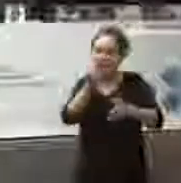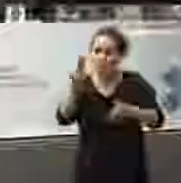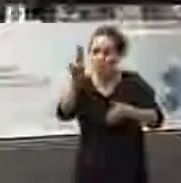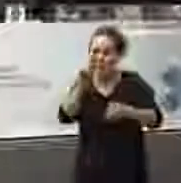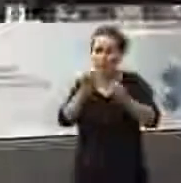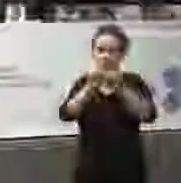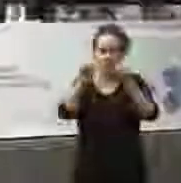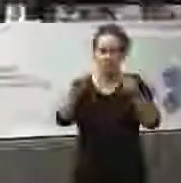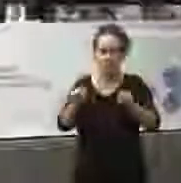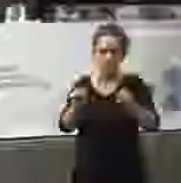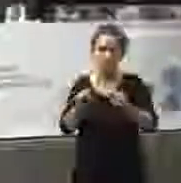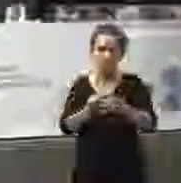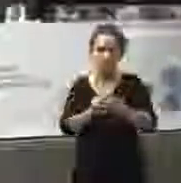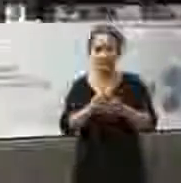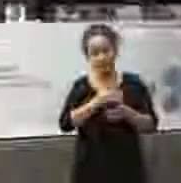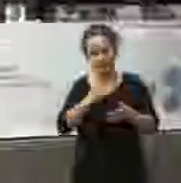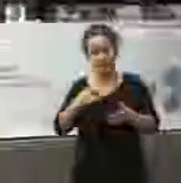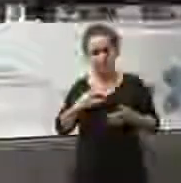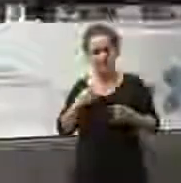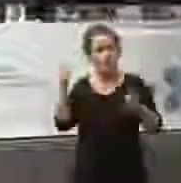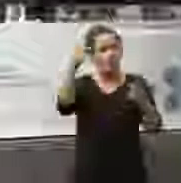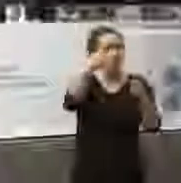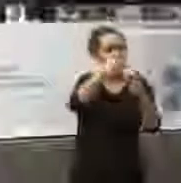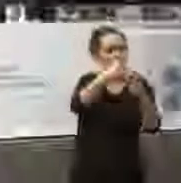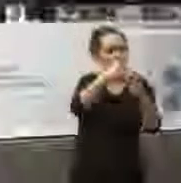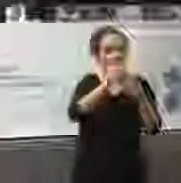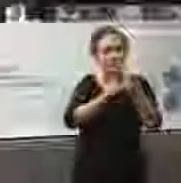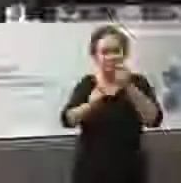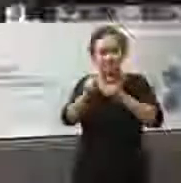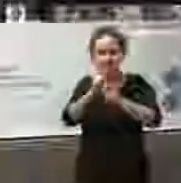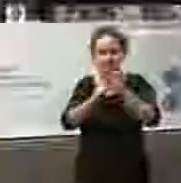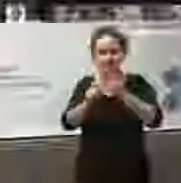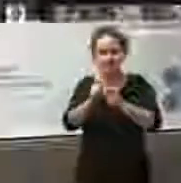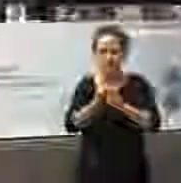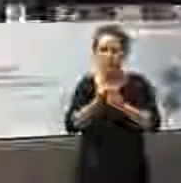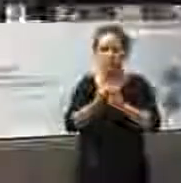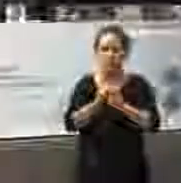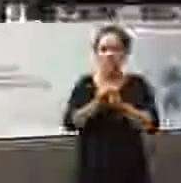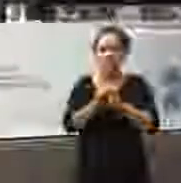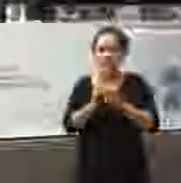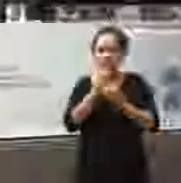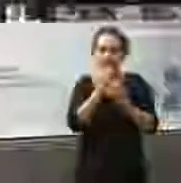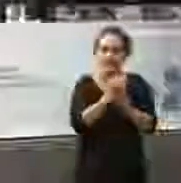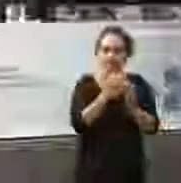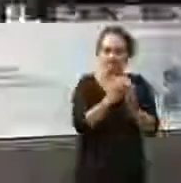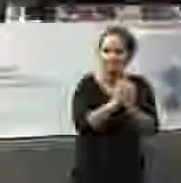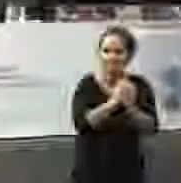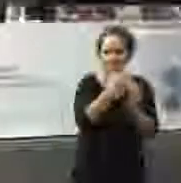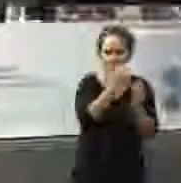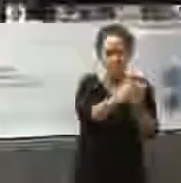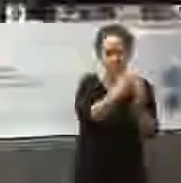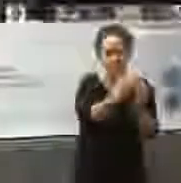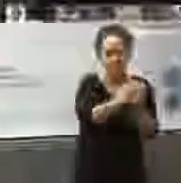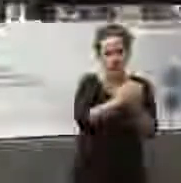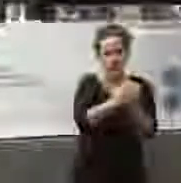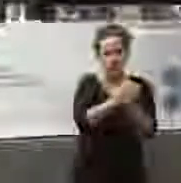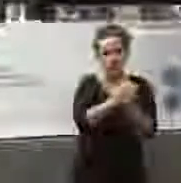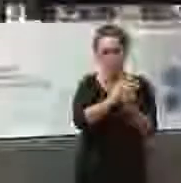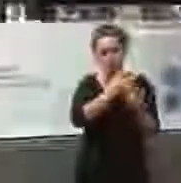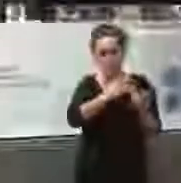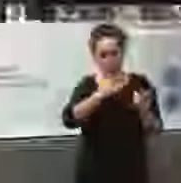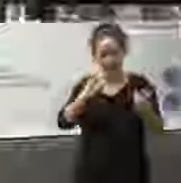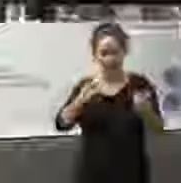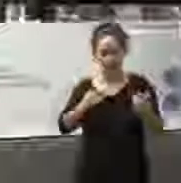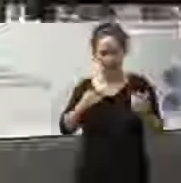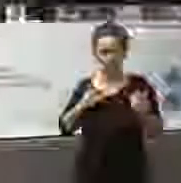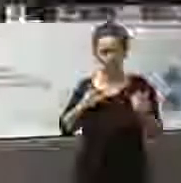sistema o objetivo da regulação a produção de ações diretas e finais já tensa ea saúde voltados para a atenção à saúde